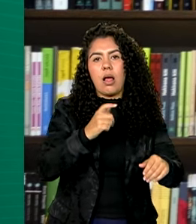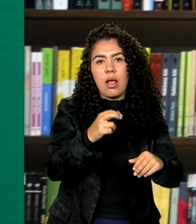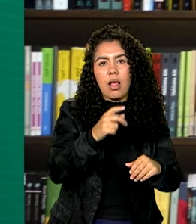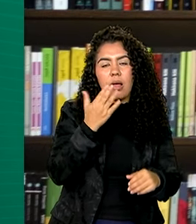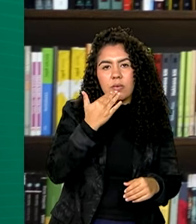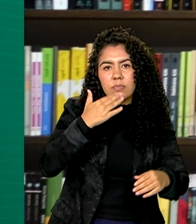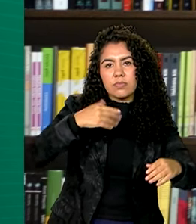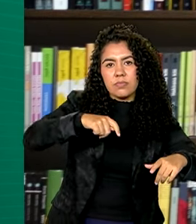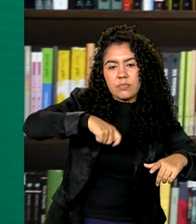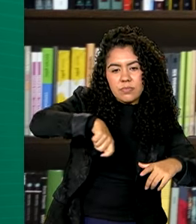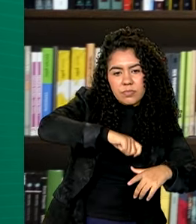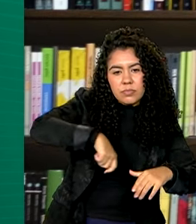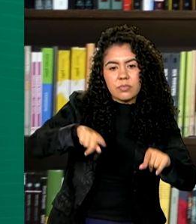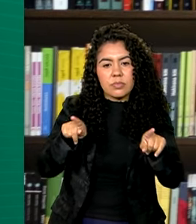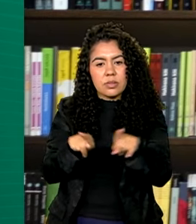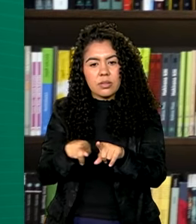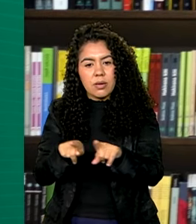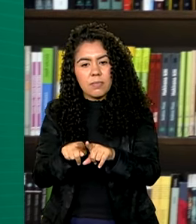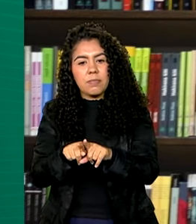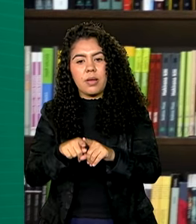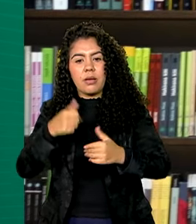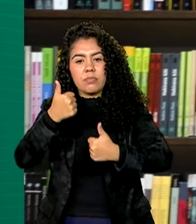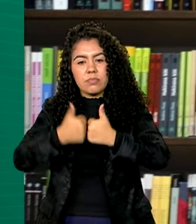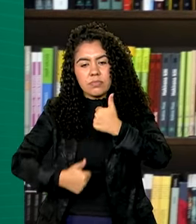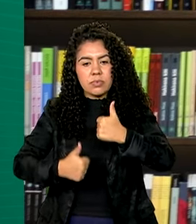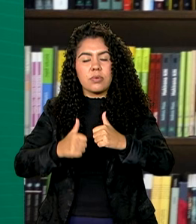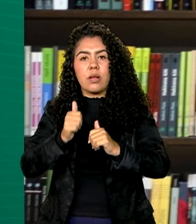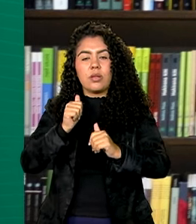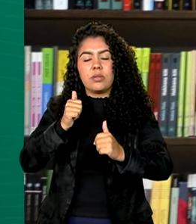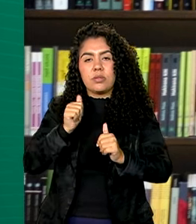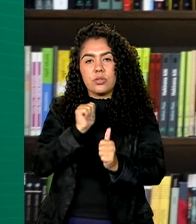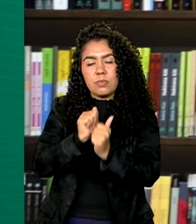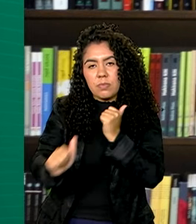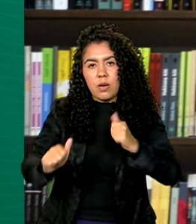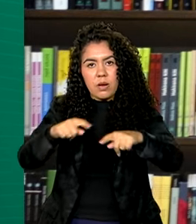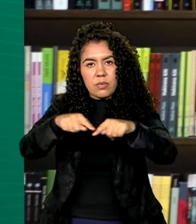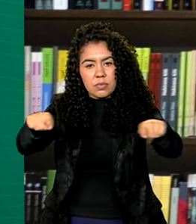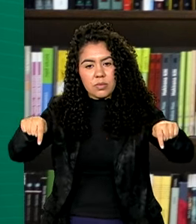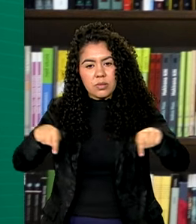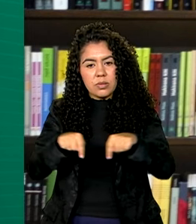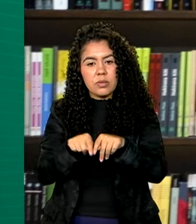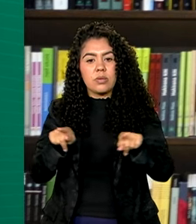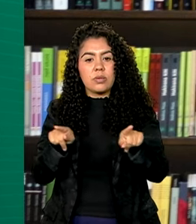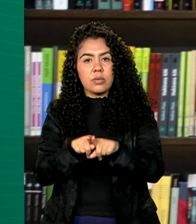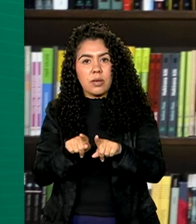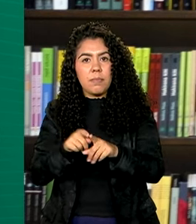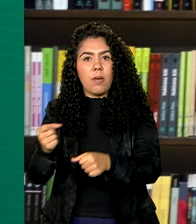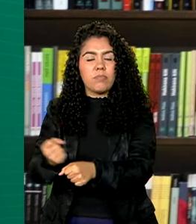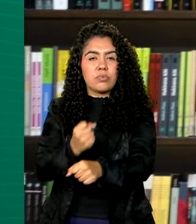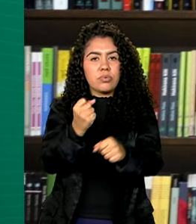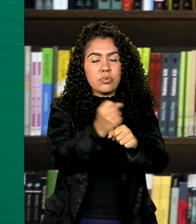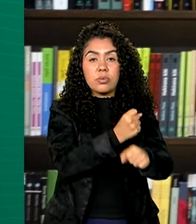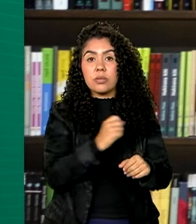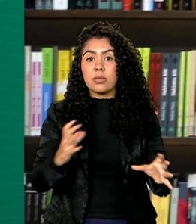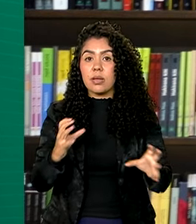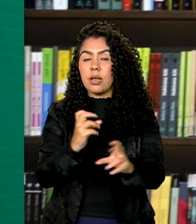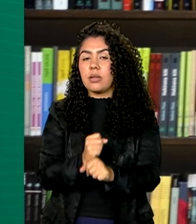ginásios, bibliotecas, salas de aula e aquisição de equipamentos. Com isso, o Brasil vai passar a contar